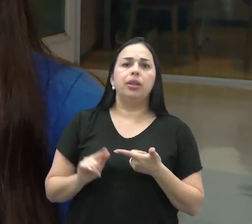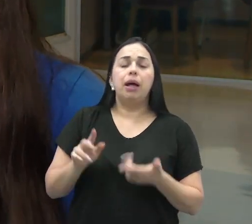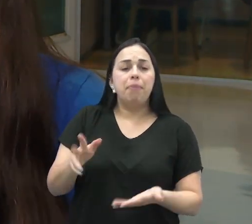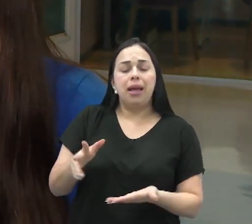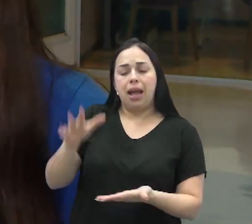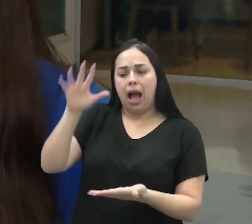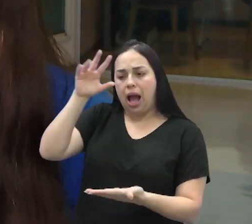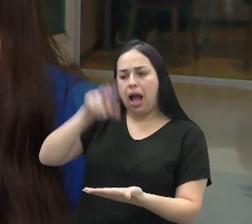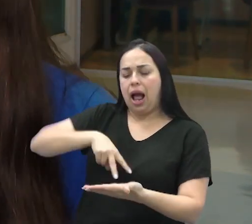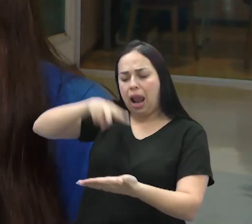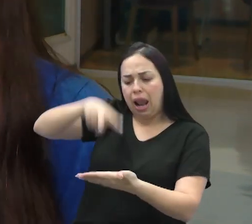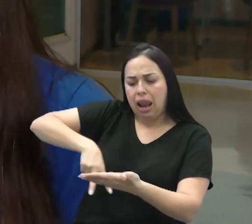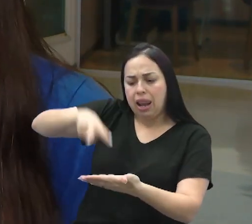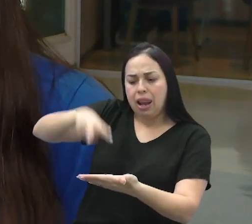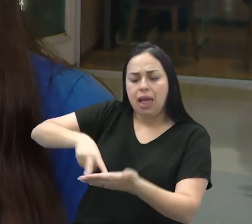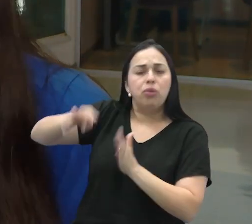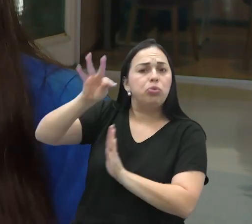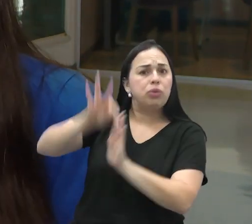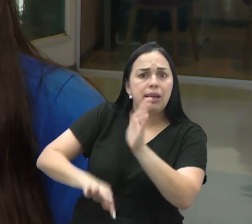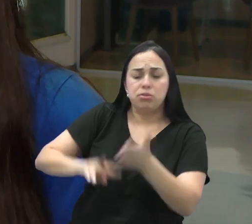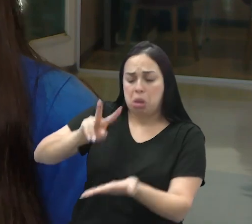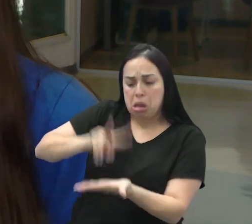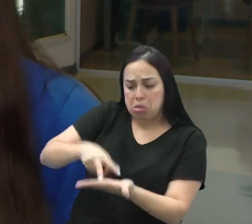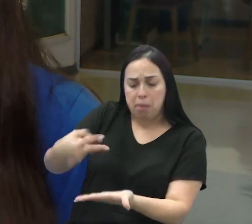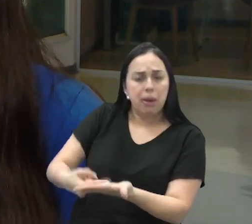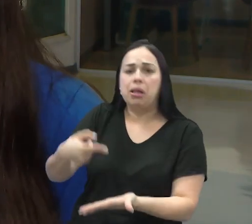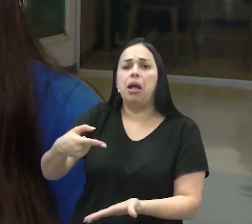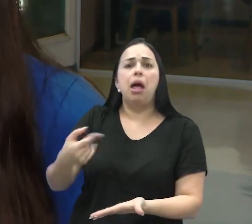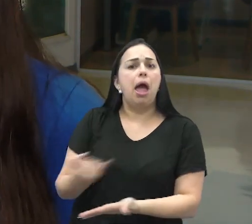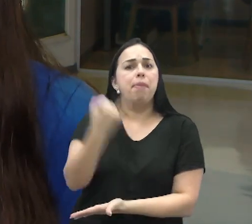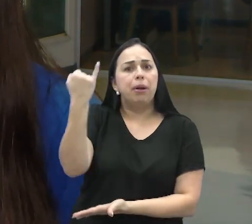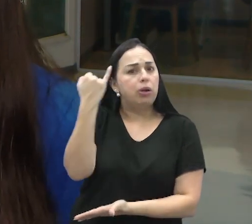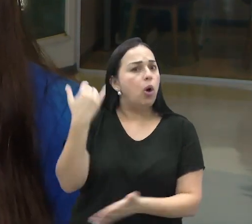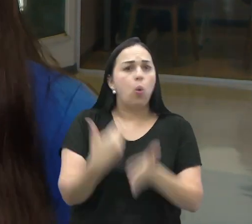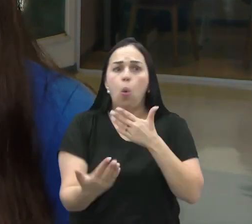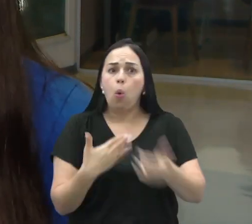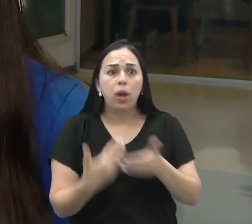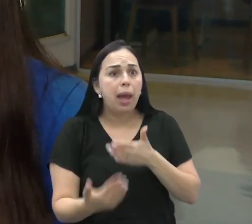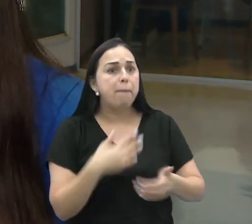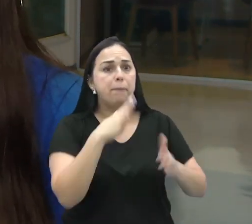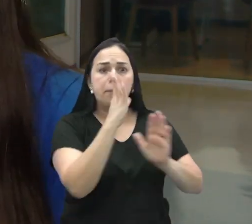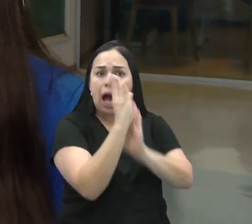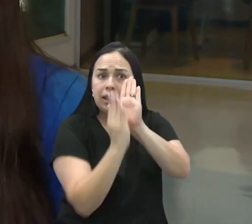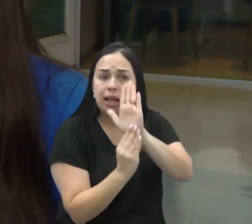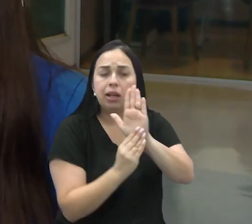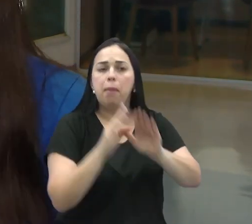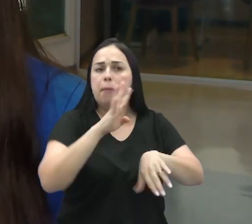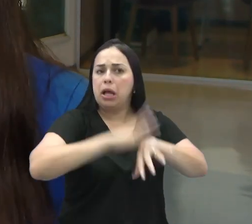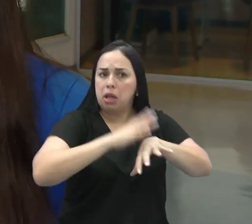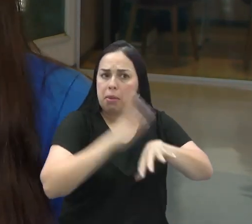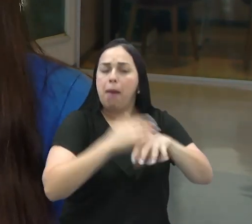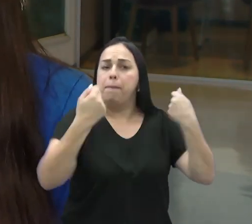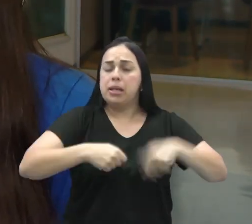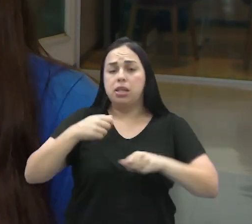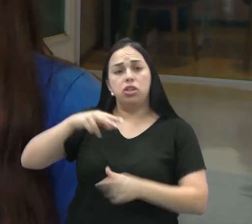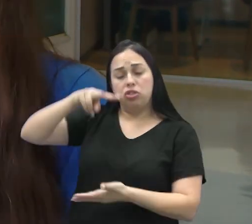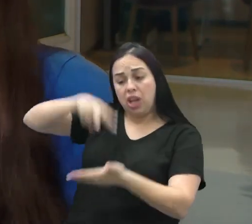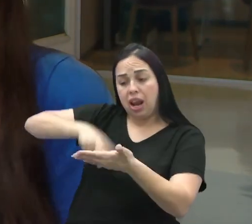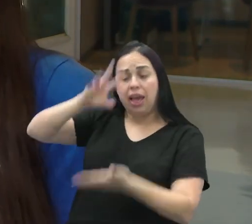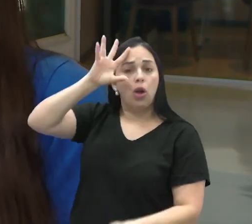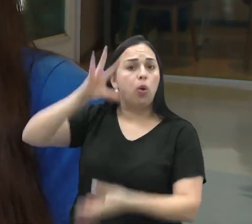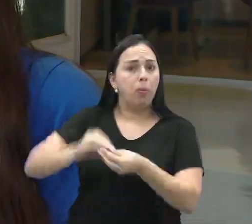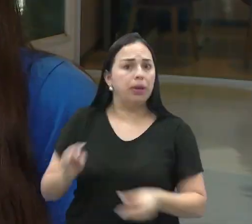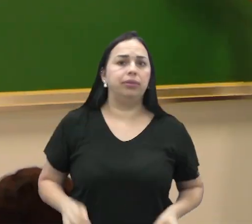filosofia e alguma questão ou interpretação de texto, que acho que é essencial para qualquer matéria, que inclusive eu acho que tem todas as matérias, inclusive matemática,